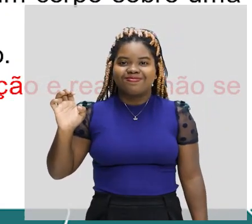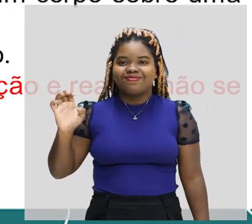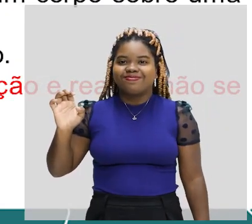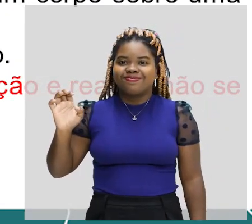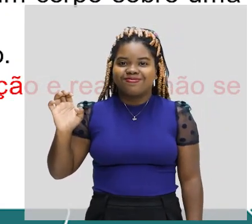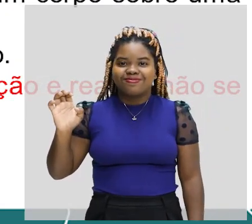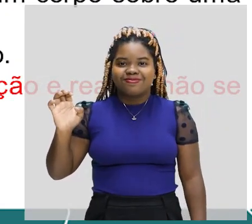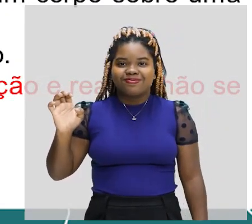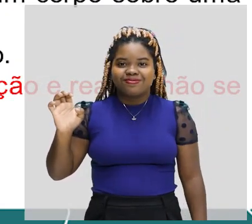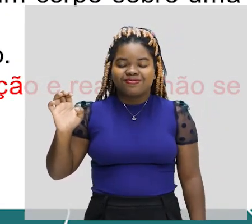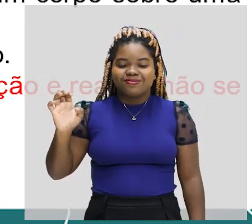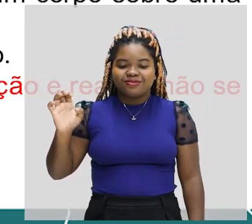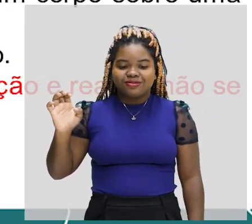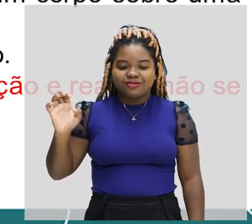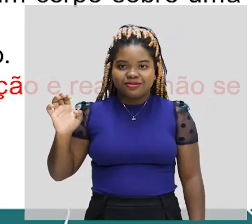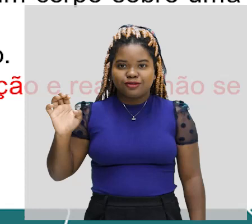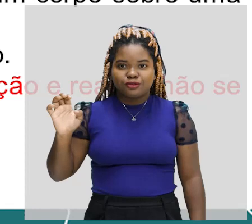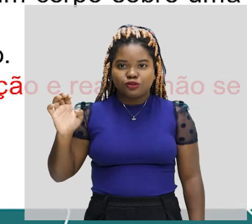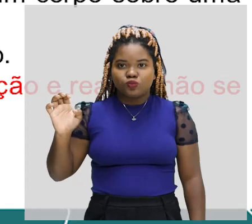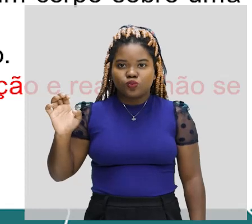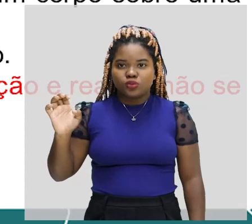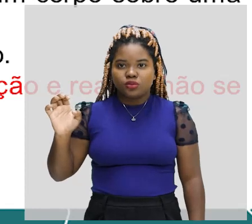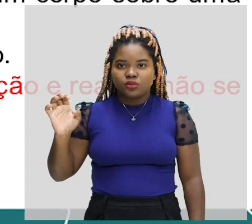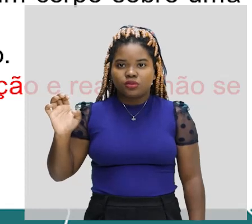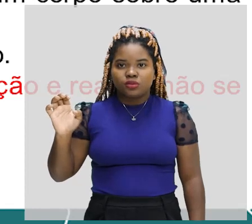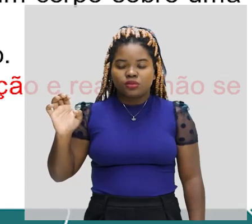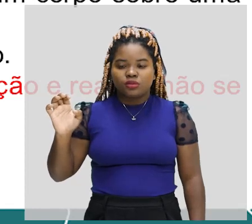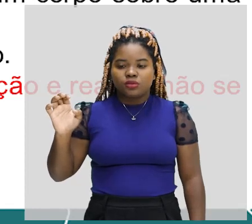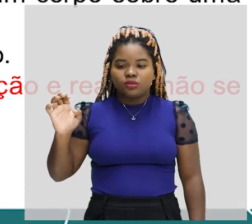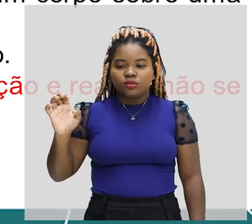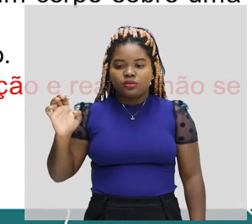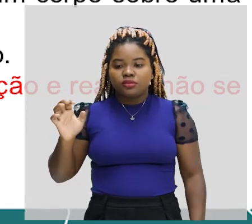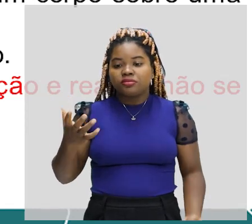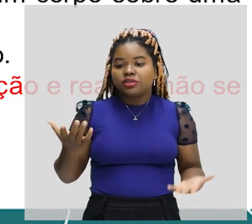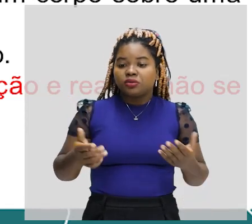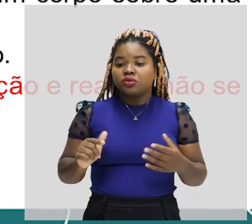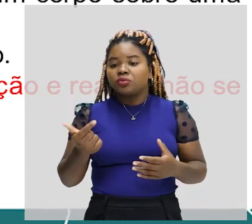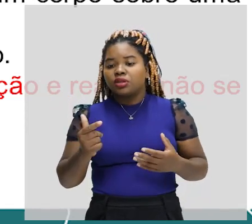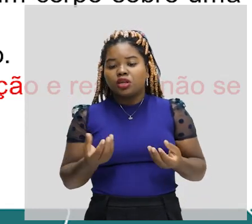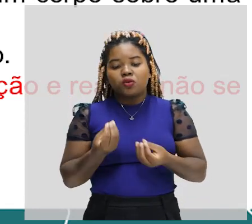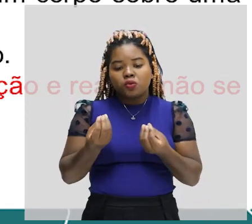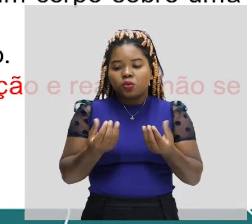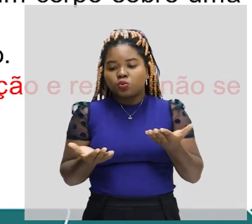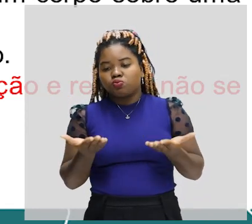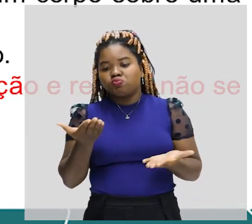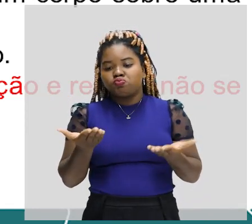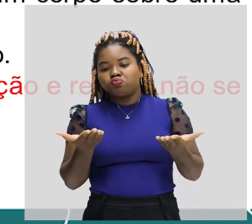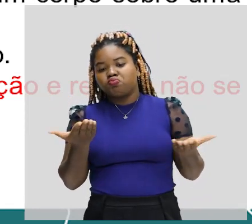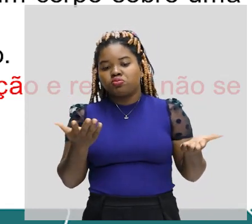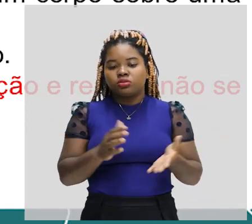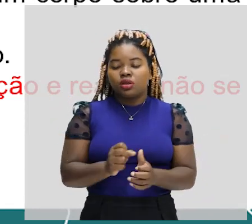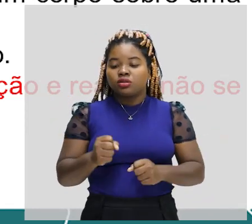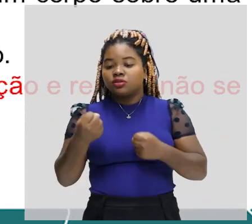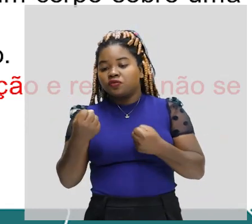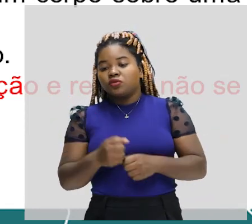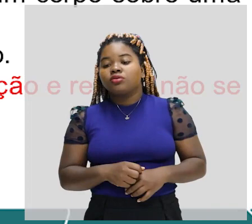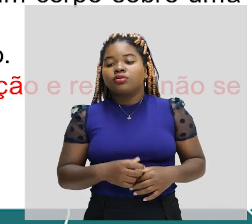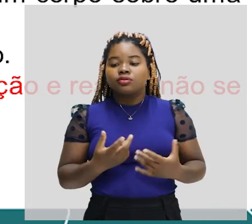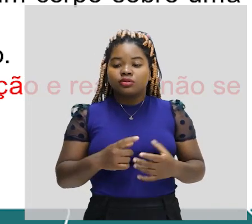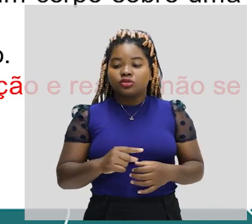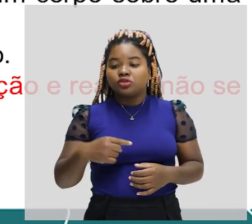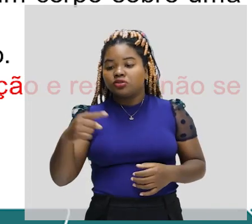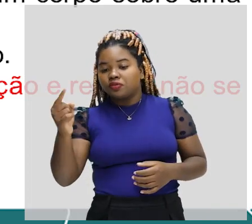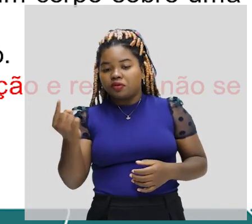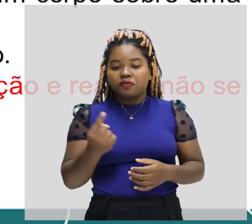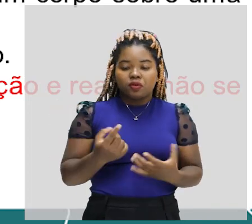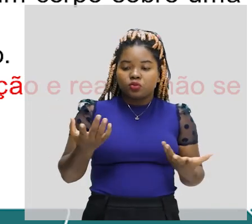as forças, né, de ação e reação não se equilibram, certo? Quando a gente diz que não se equilibram, é porque não